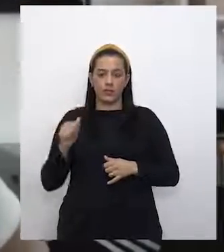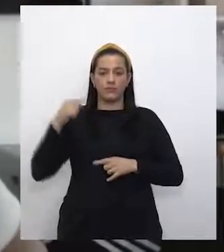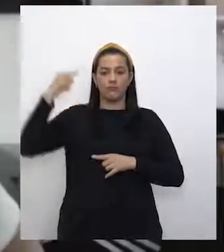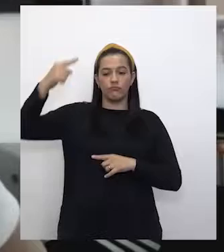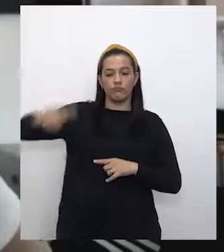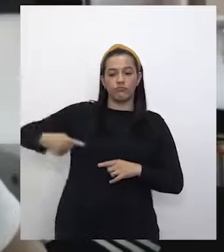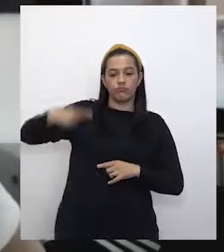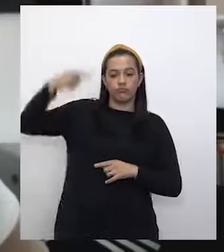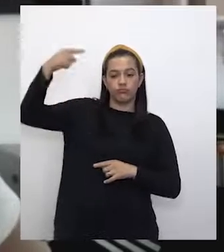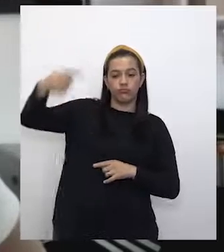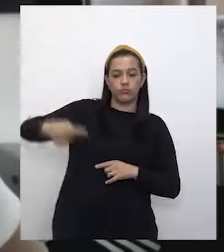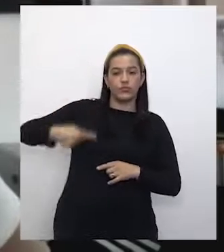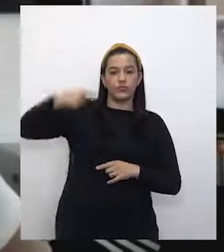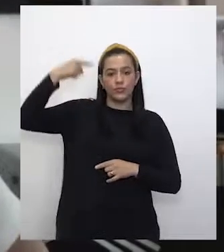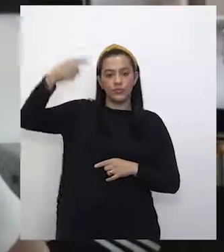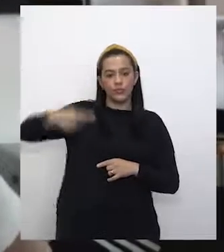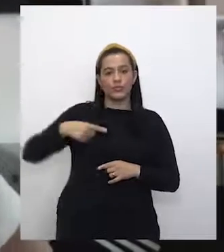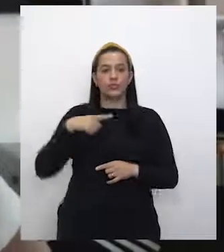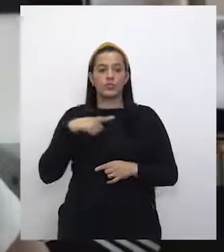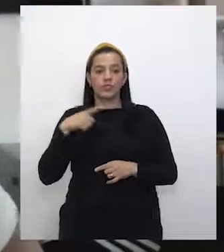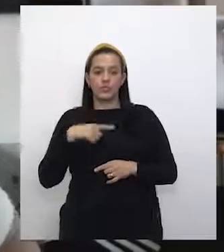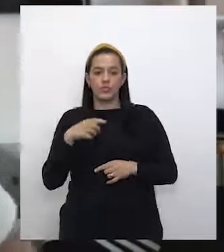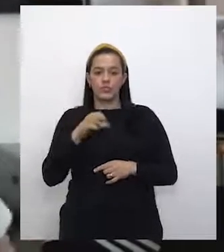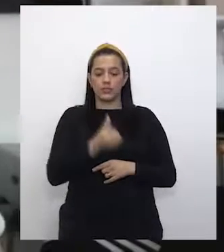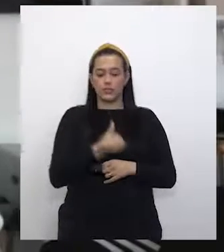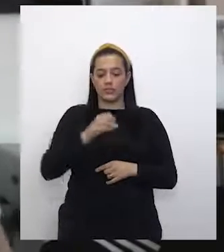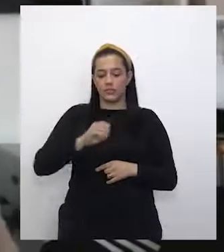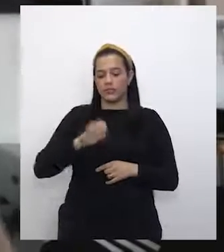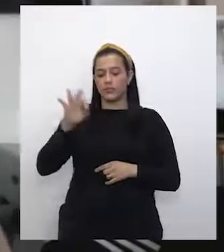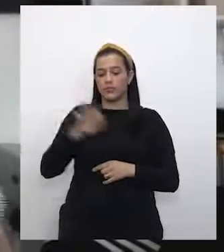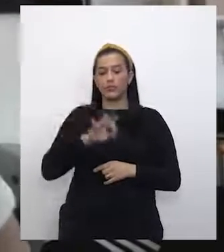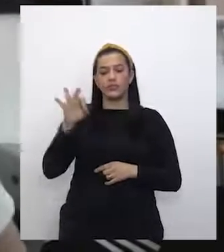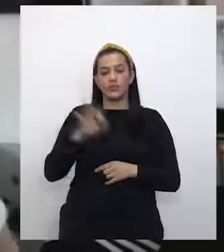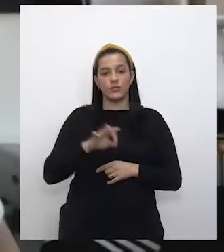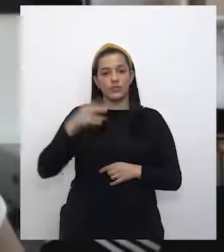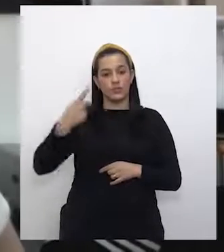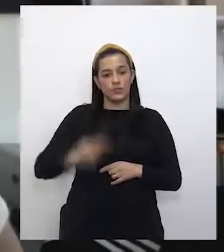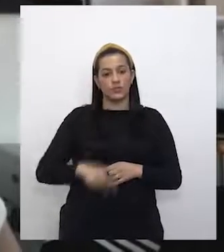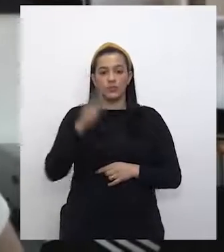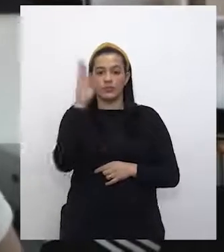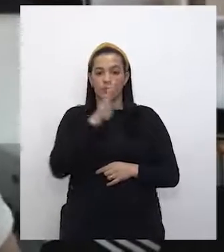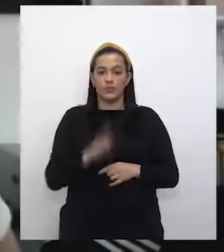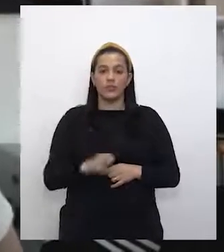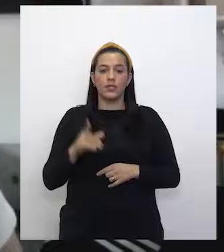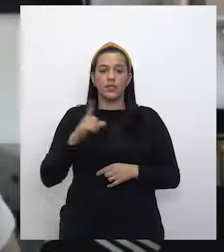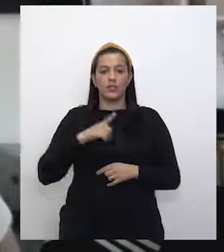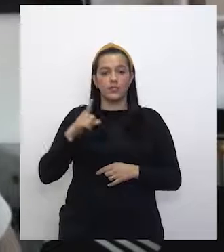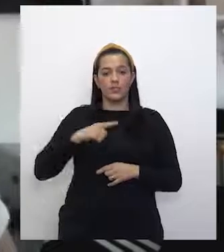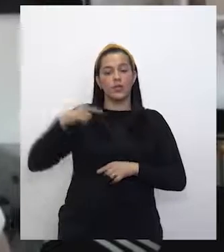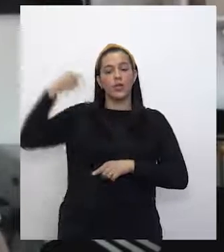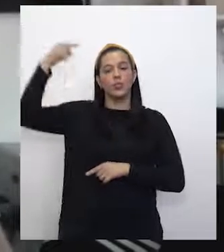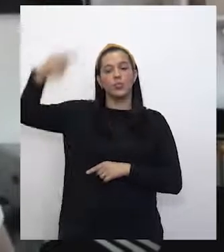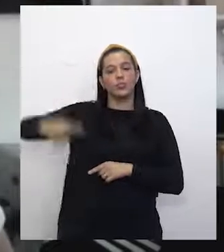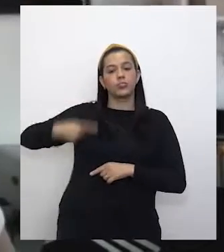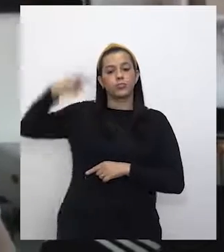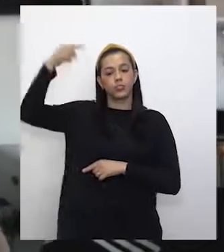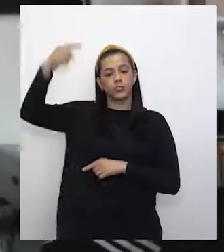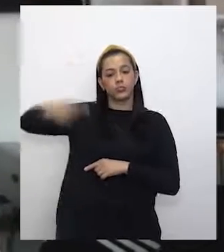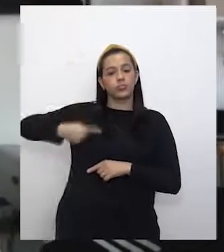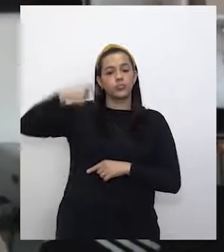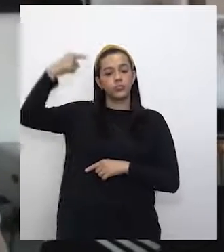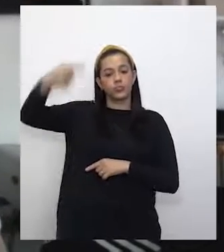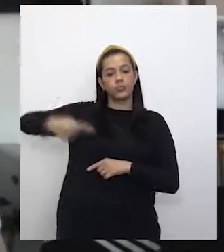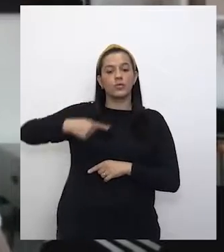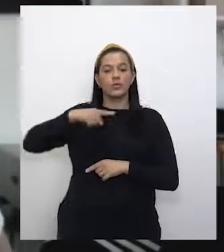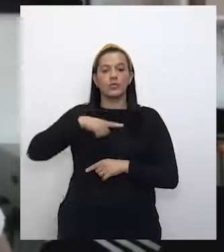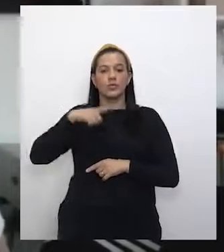Né? Então, a gente sabe que a maior parte de energia no Brasil é de energia hidrelétrica. A gente é muito dependente desse